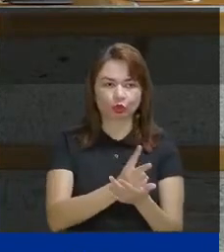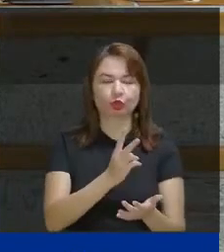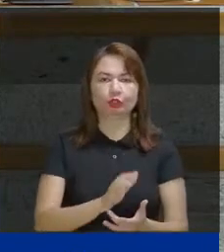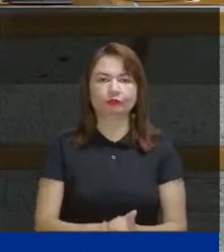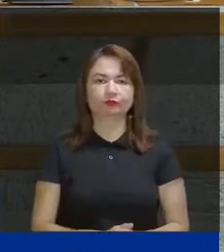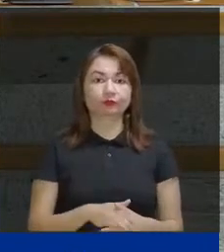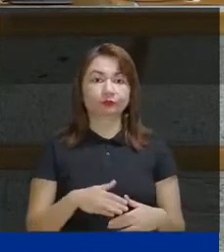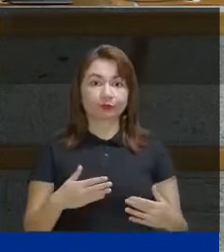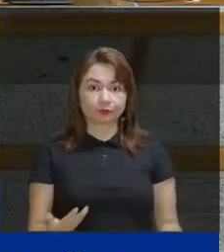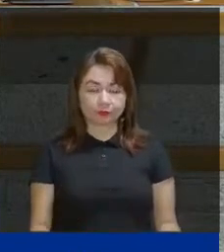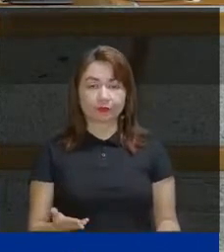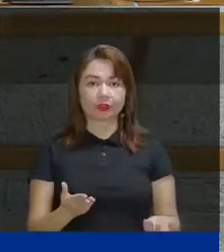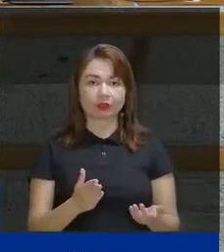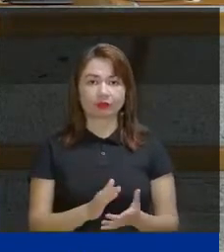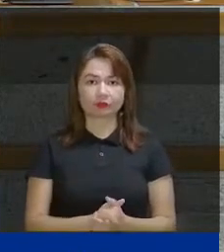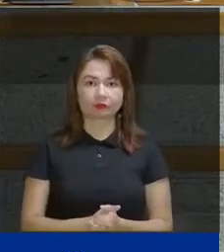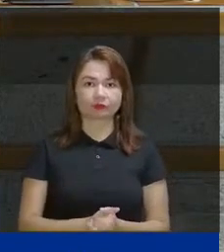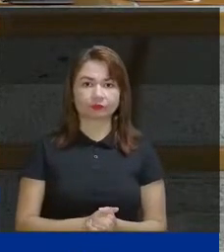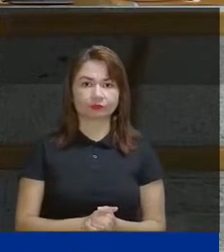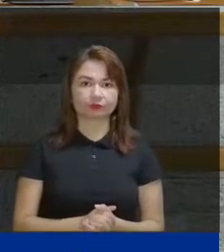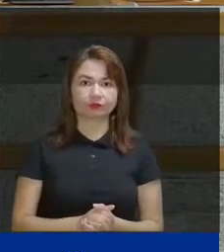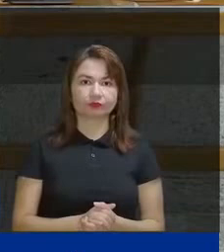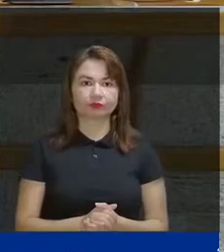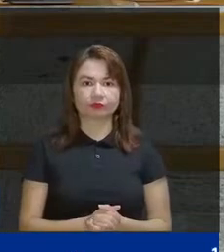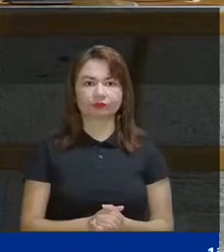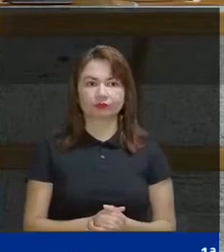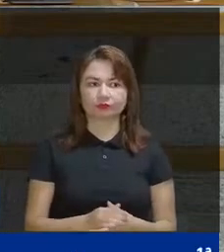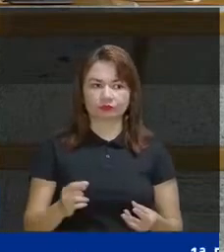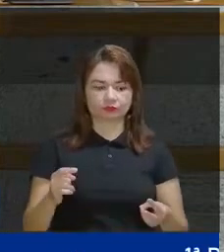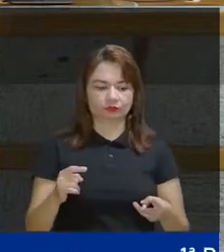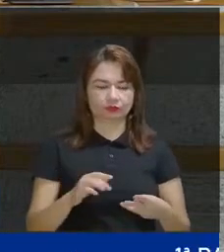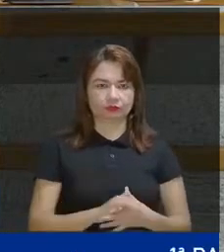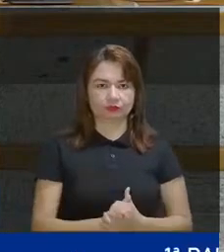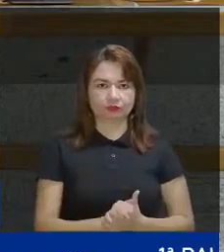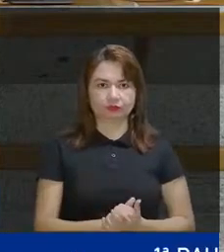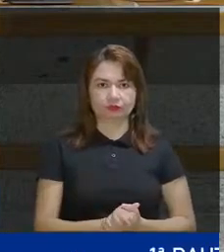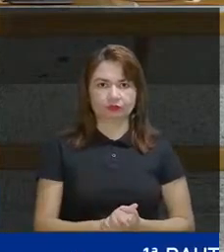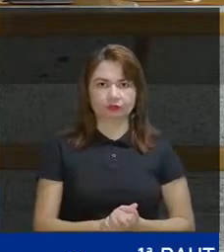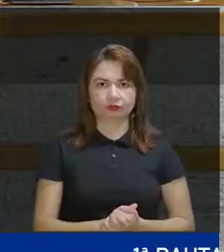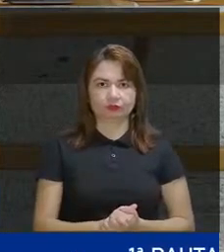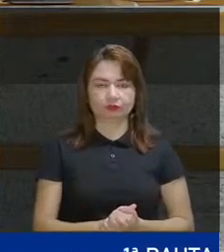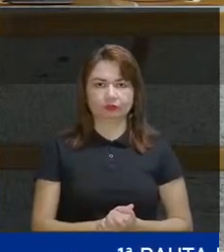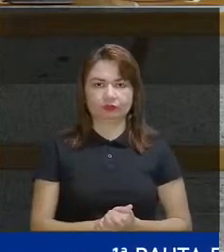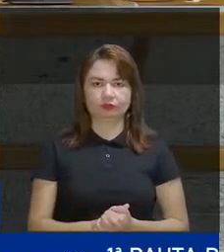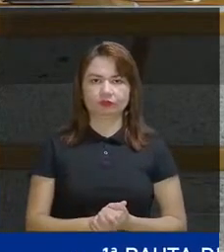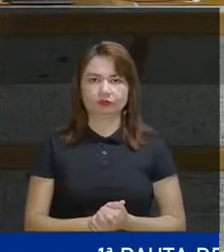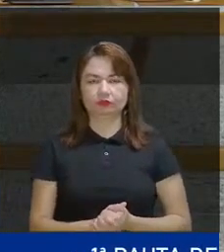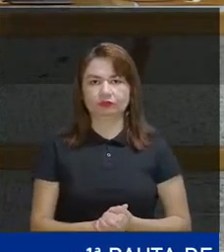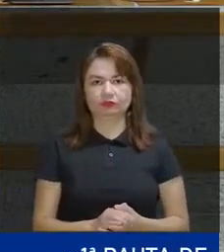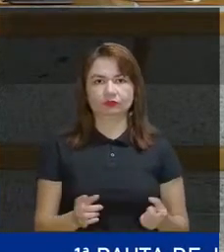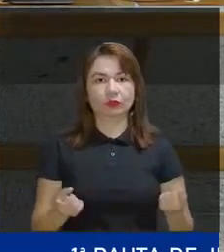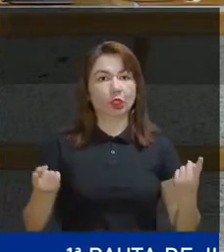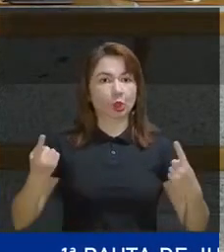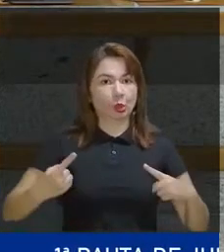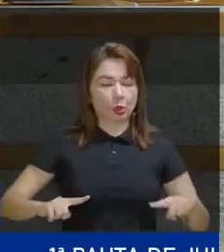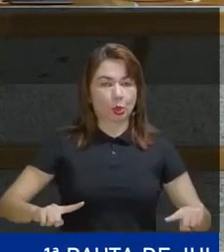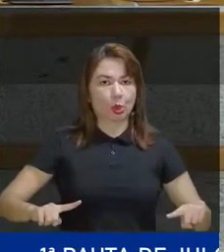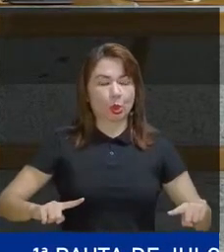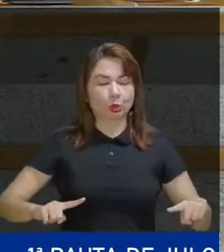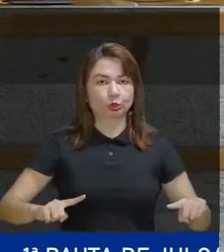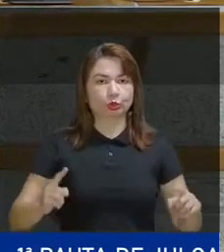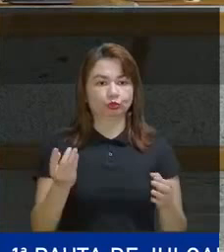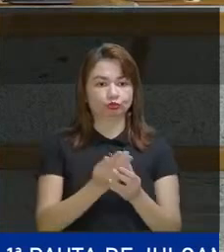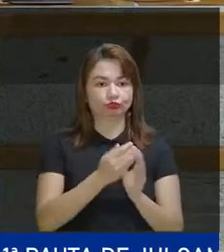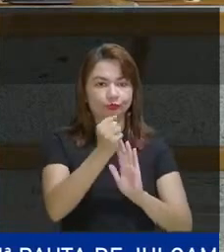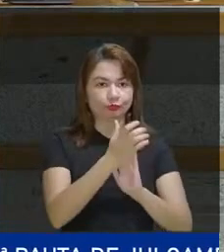Excelência, aqui há Foco dois na mesa do pleno. a oposição de embargos pelas duas